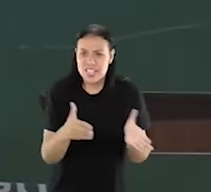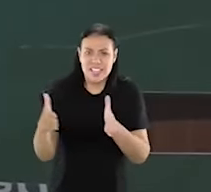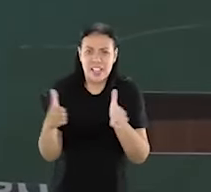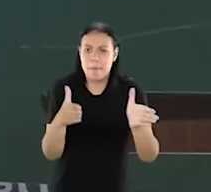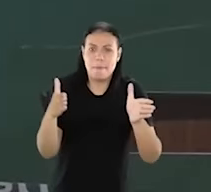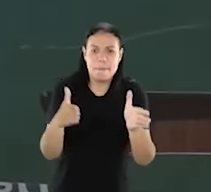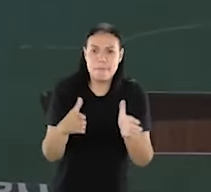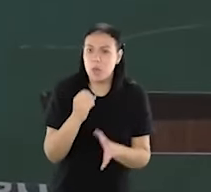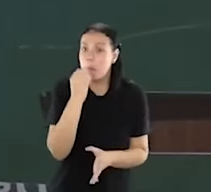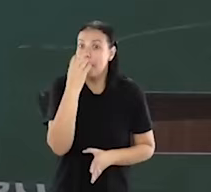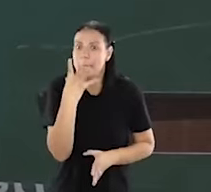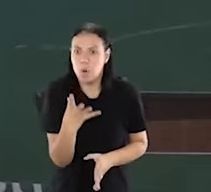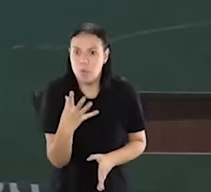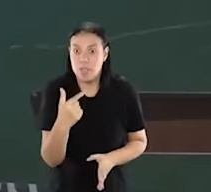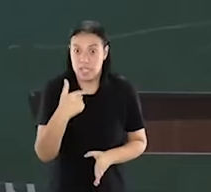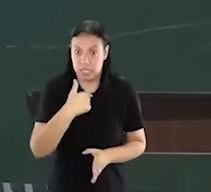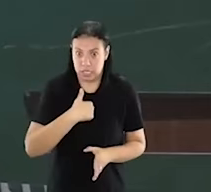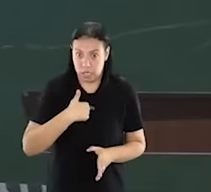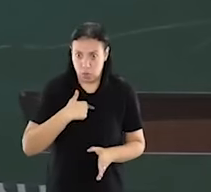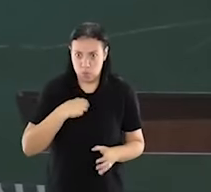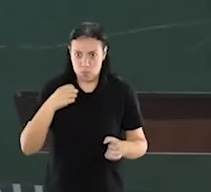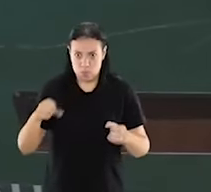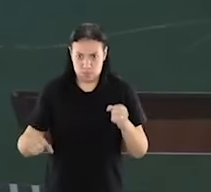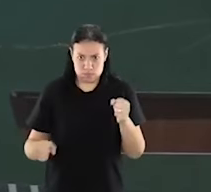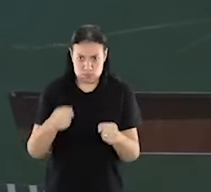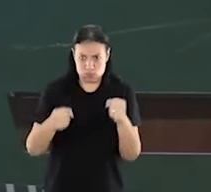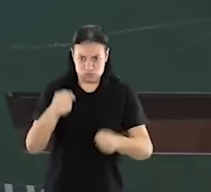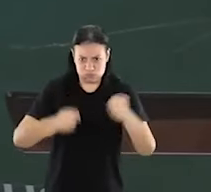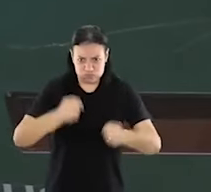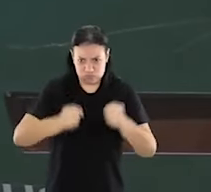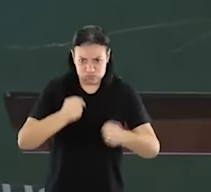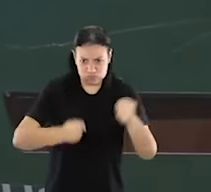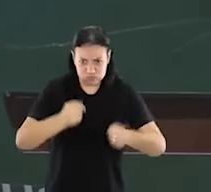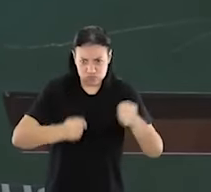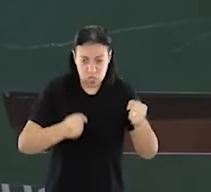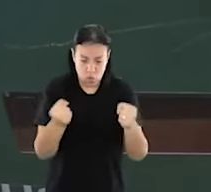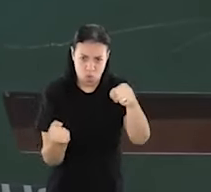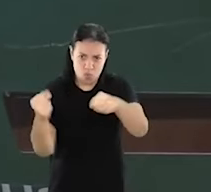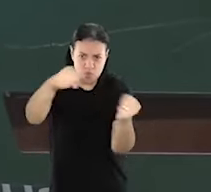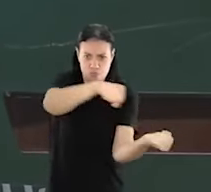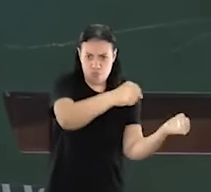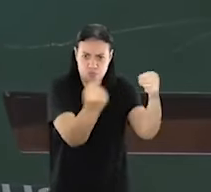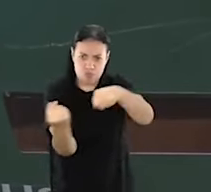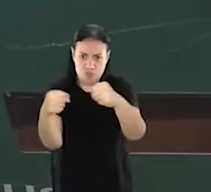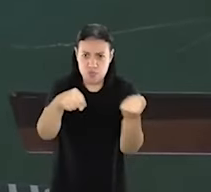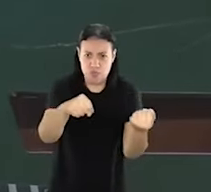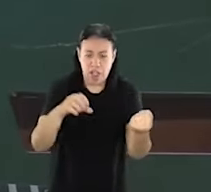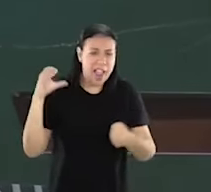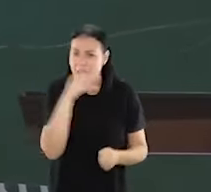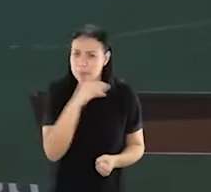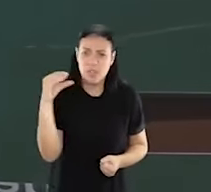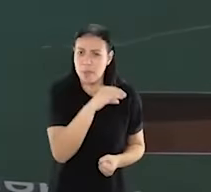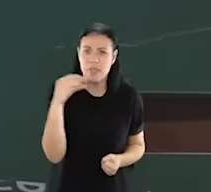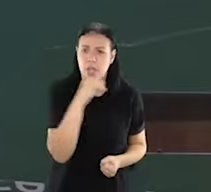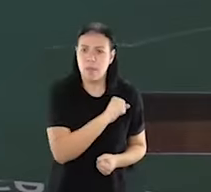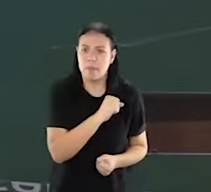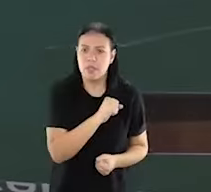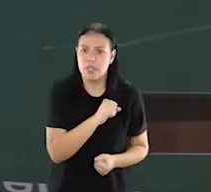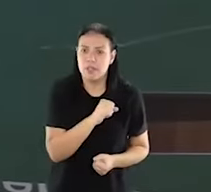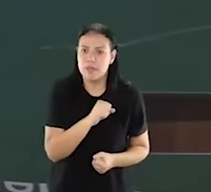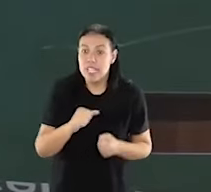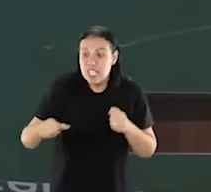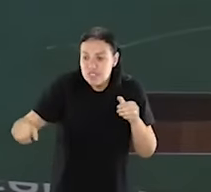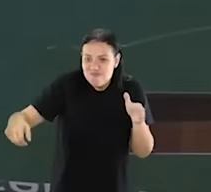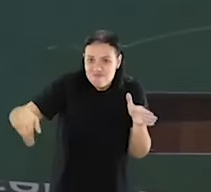ainda. E eu saí a toda pressa, o máximo que eu pude. E quando eu estacionei o carro em frente à